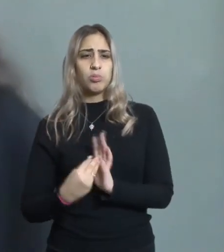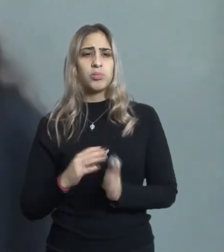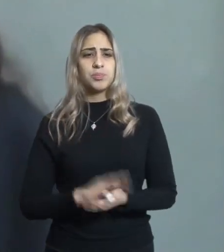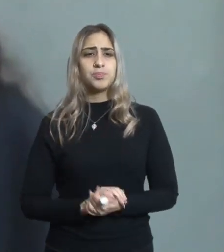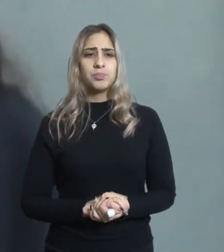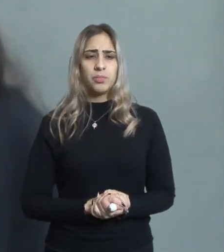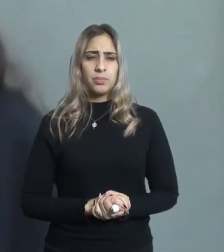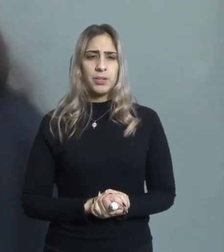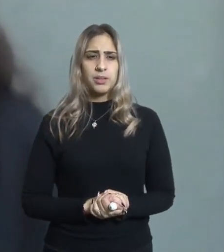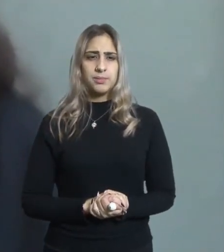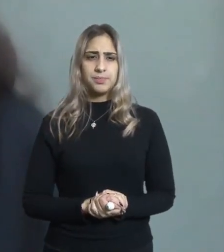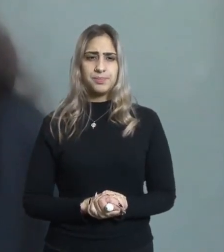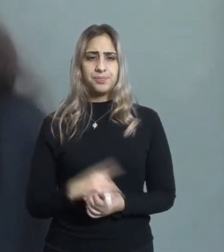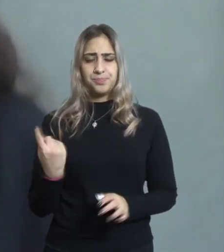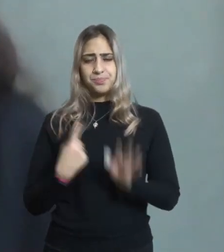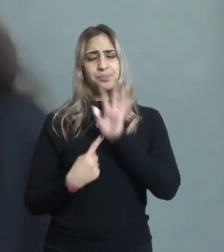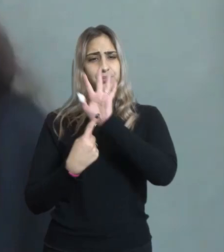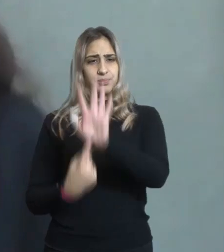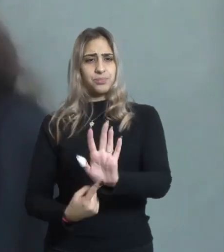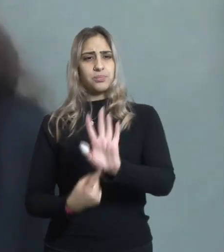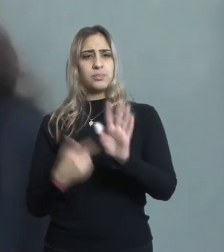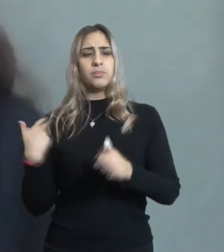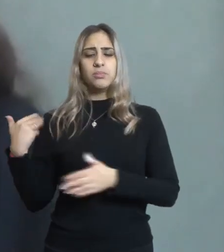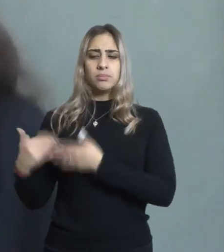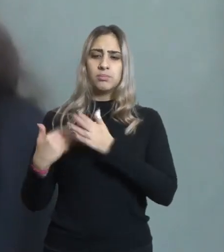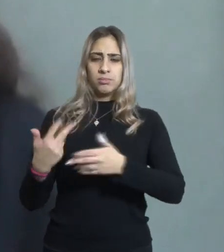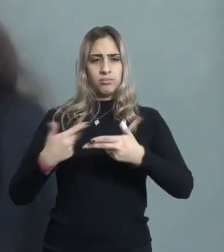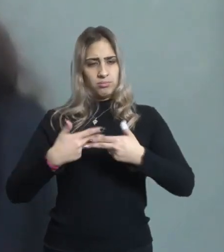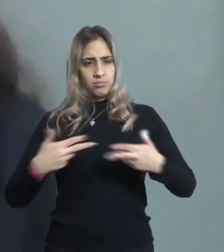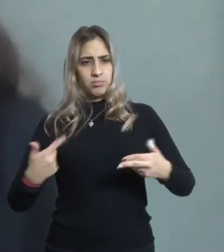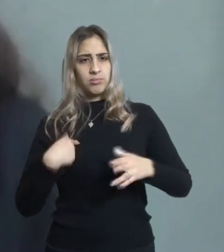lá da nossa apresentação, alguns links